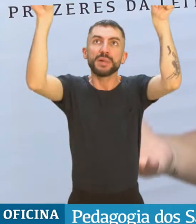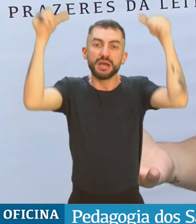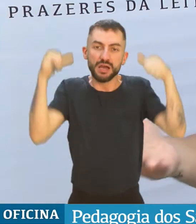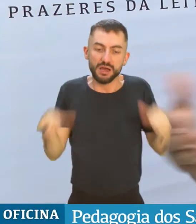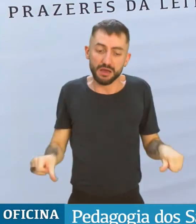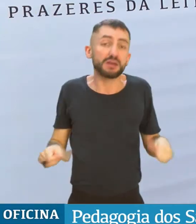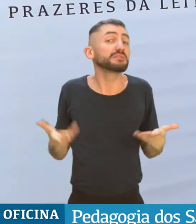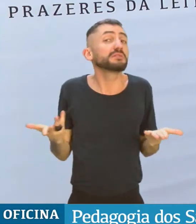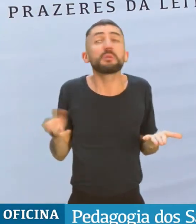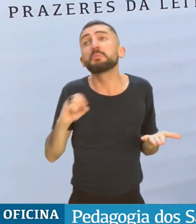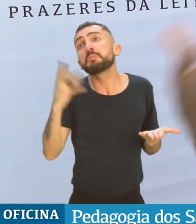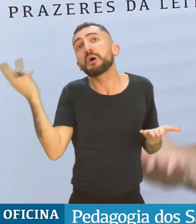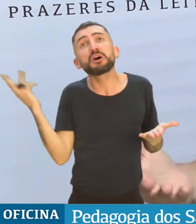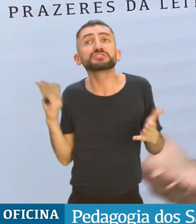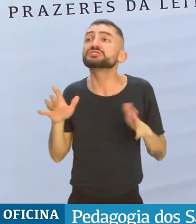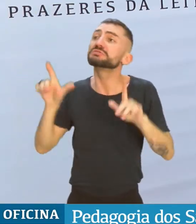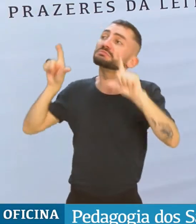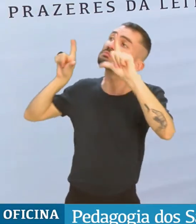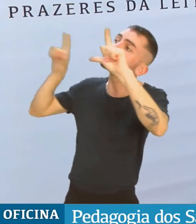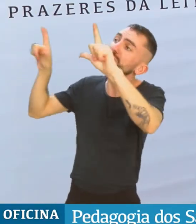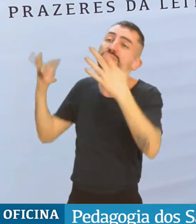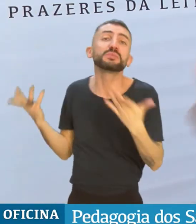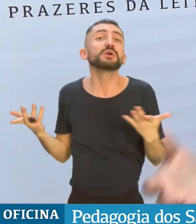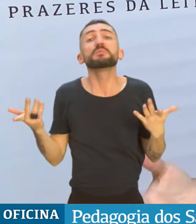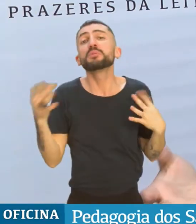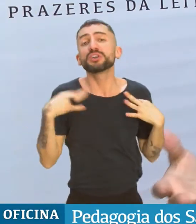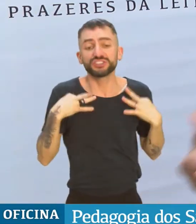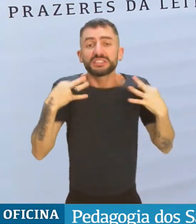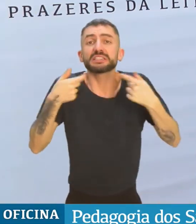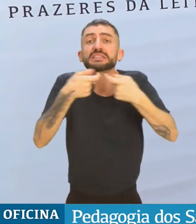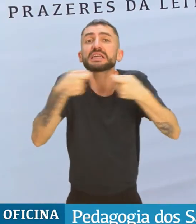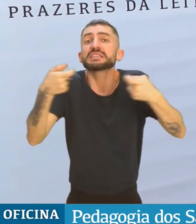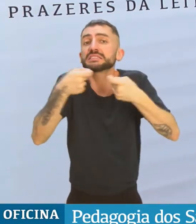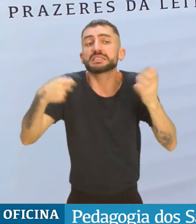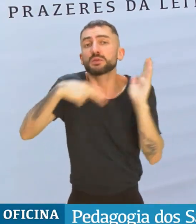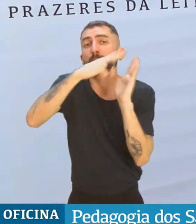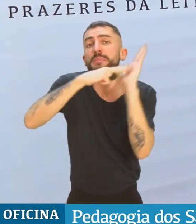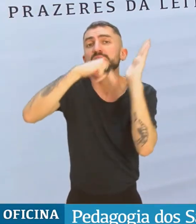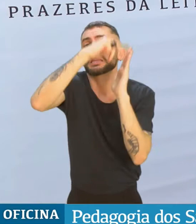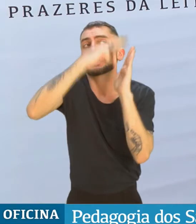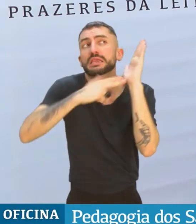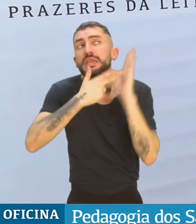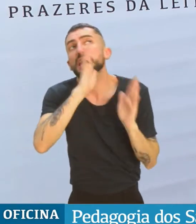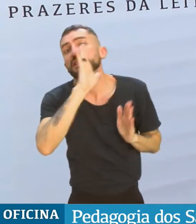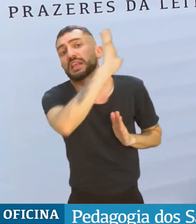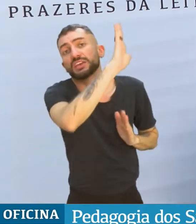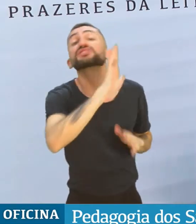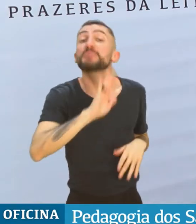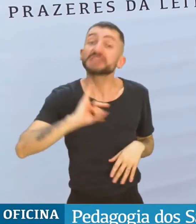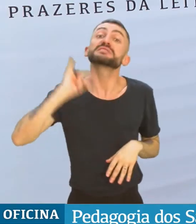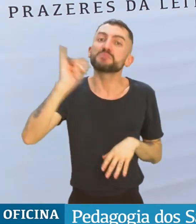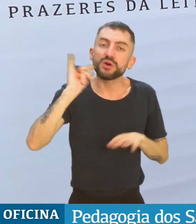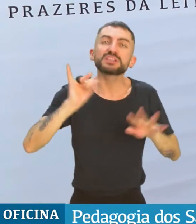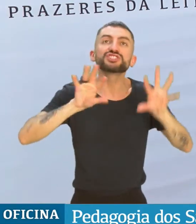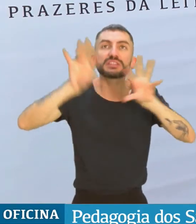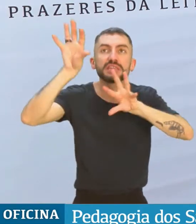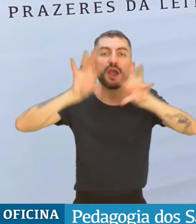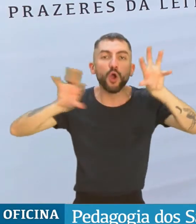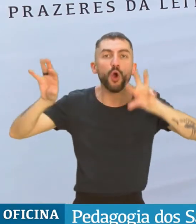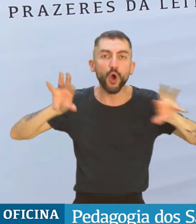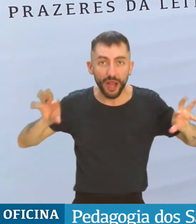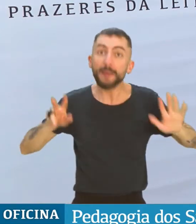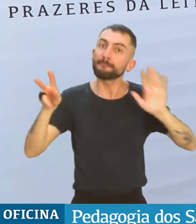um cartaz, pode ser uma faixa, pode ser um tecido que você pinte, mas é importante você ter essa noção desse